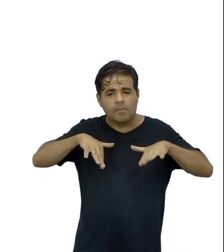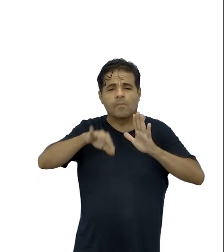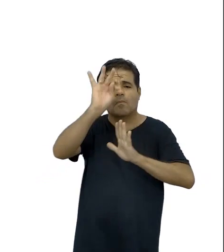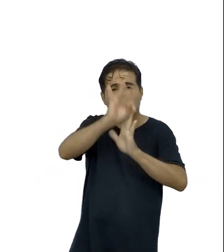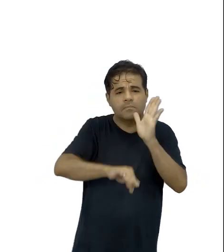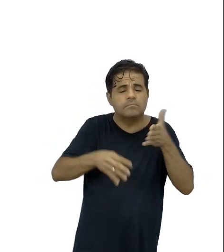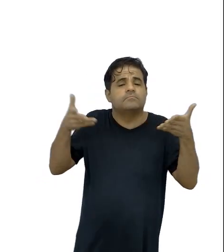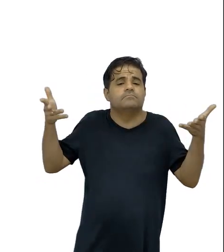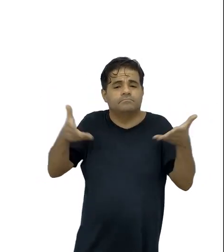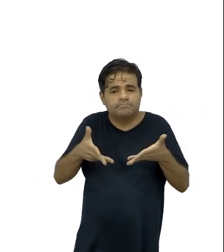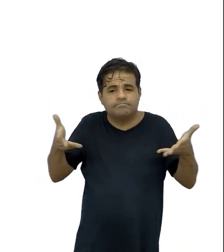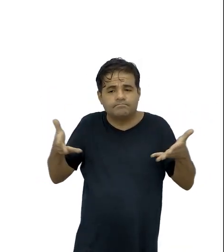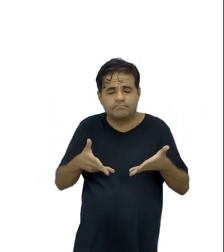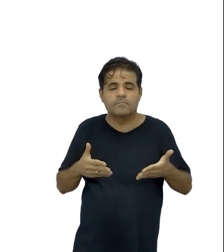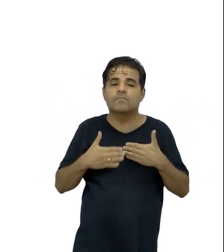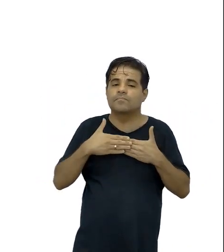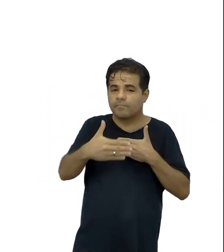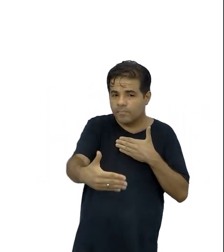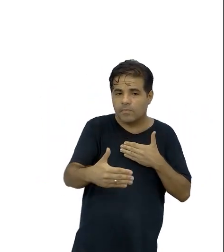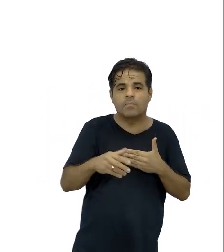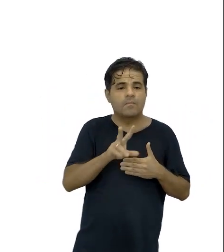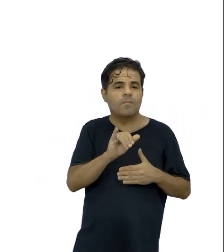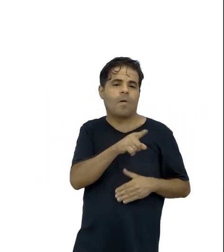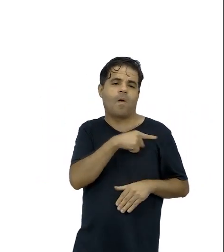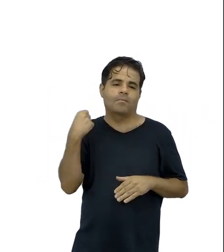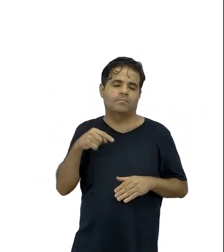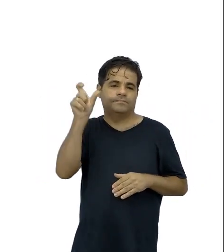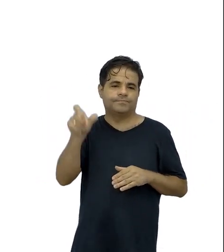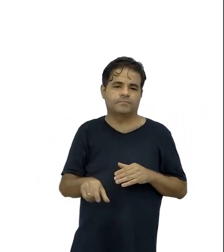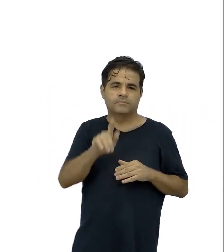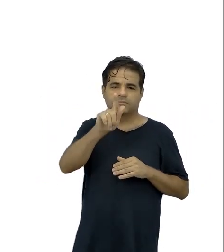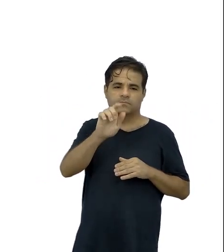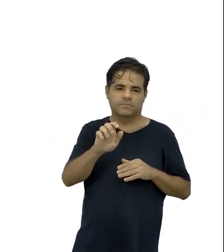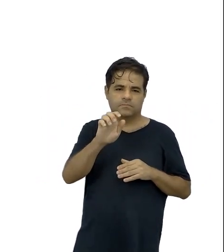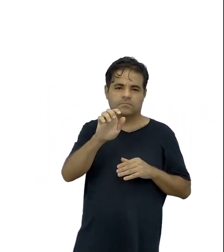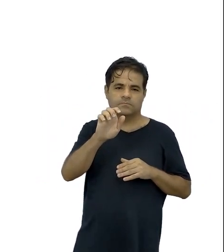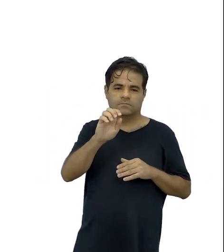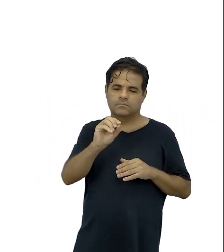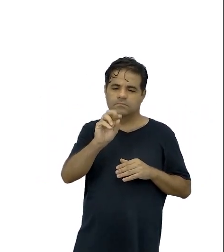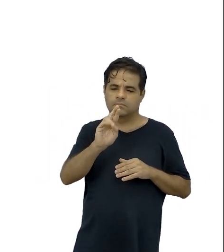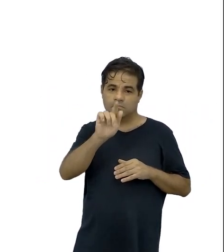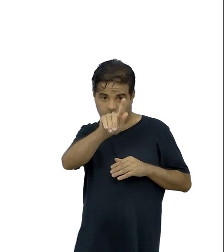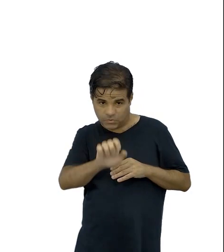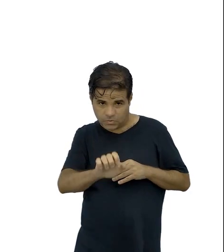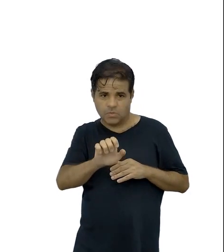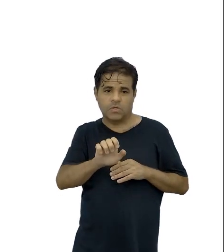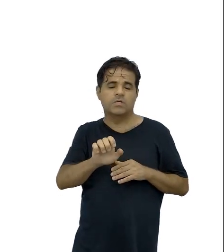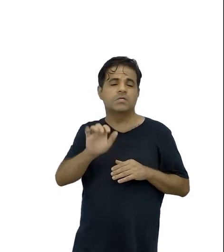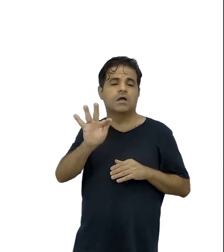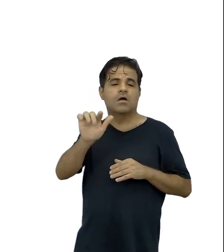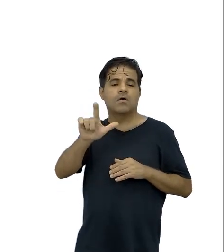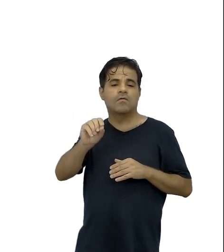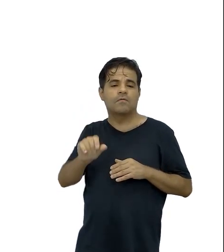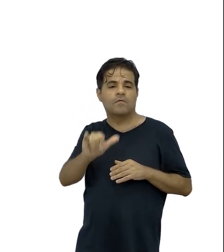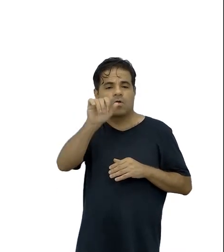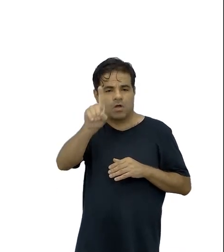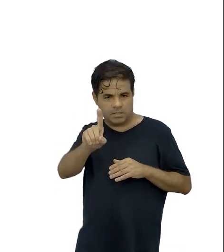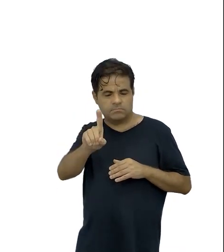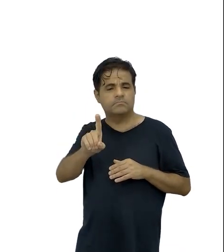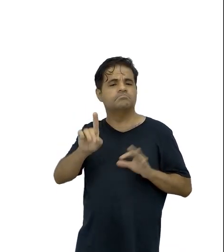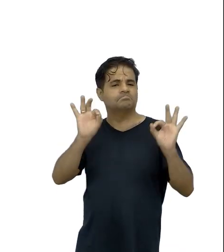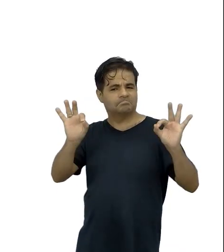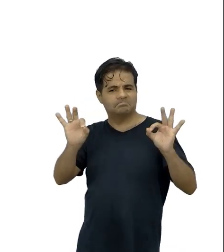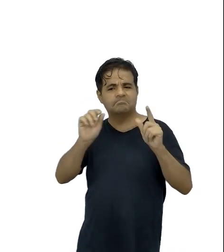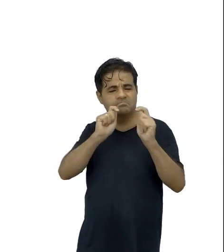texto atual, que foi a morte do George Floyd nos Estados Unidos. É um trecho dessa